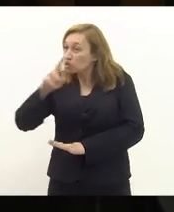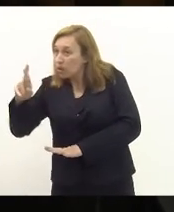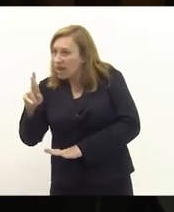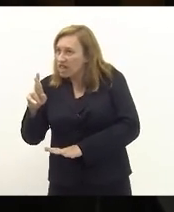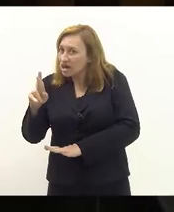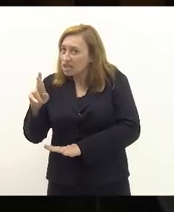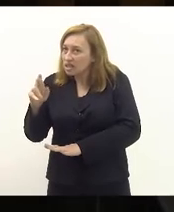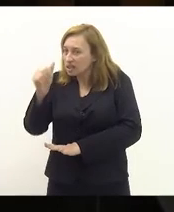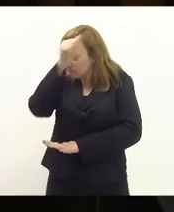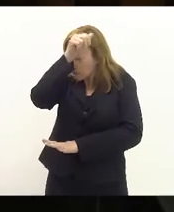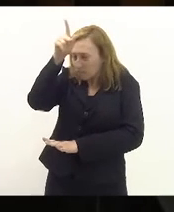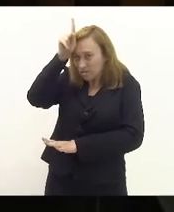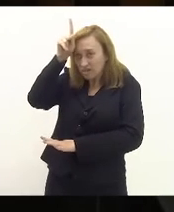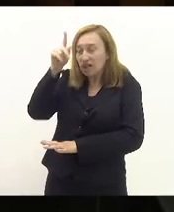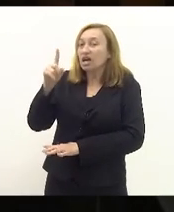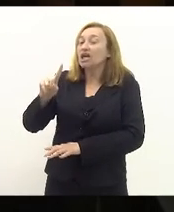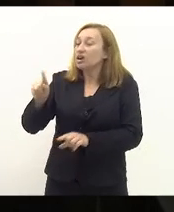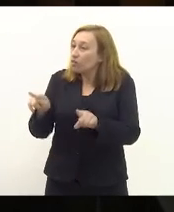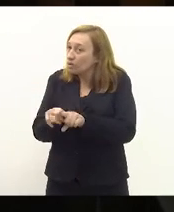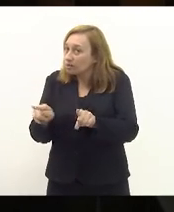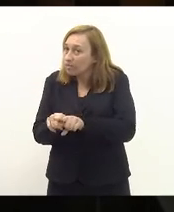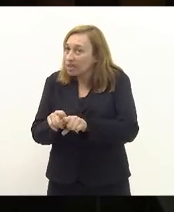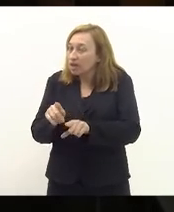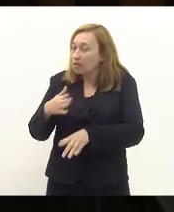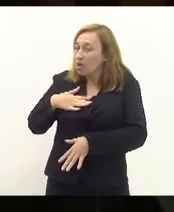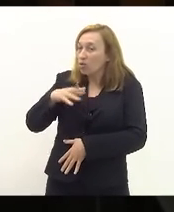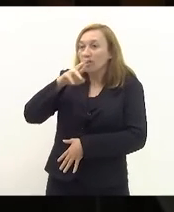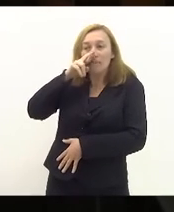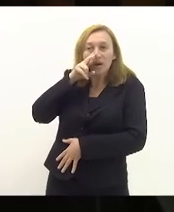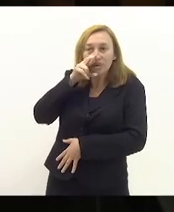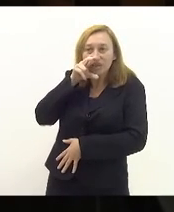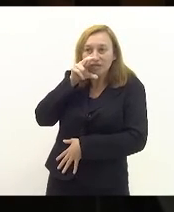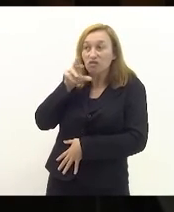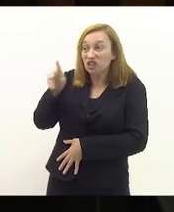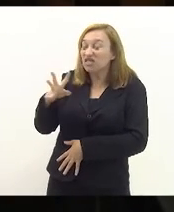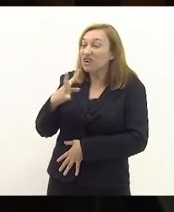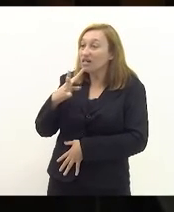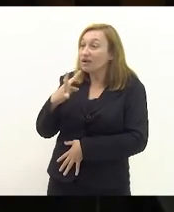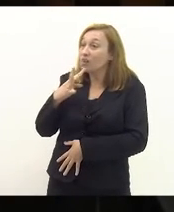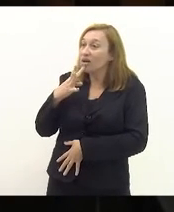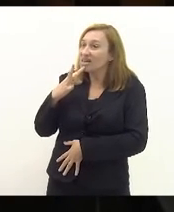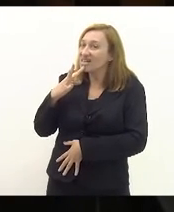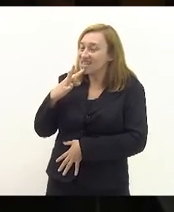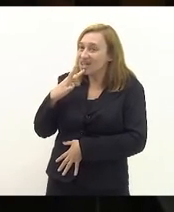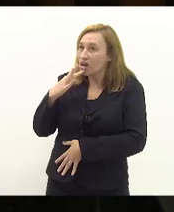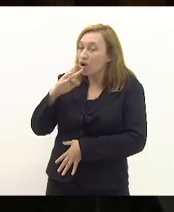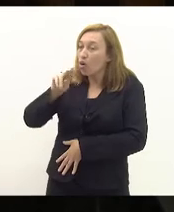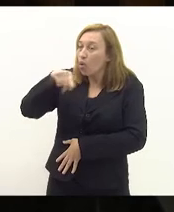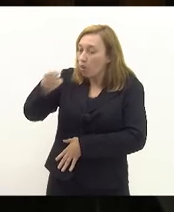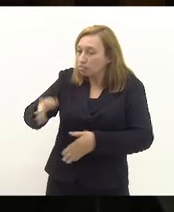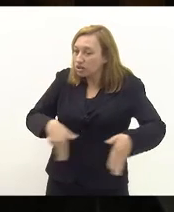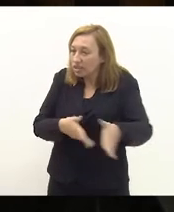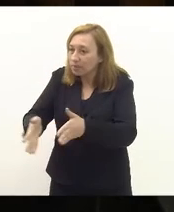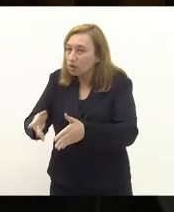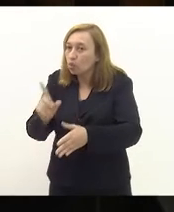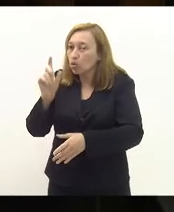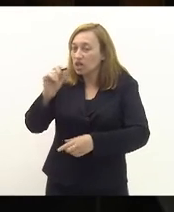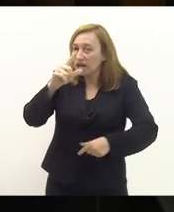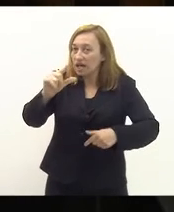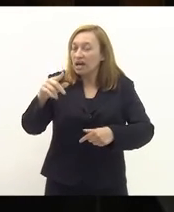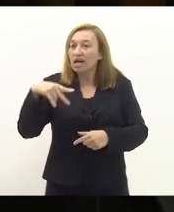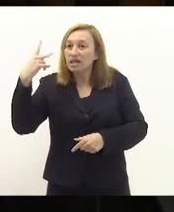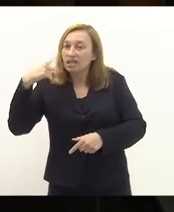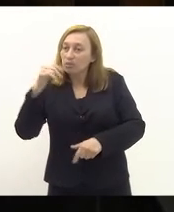que o rosenverg você vai ter uma outra noção do que é ser político do que fazer política de transformação